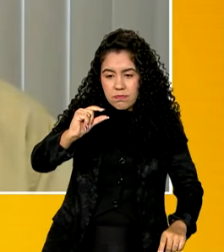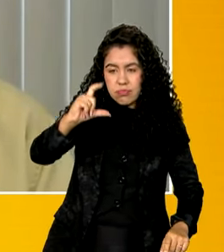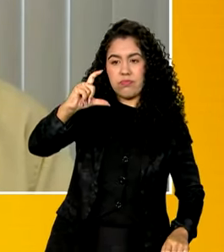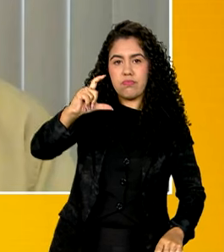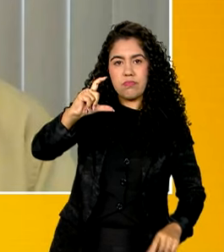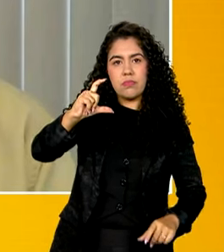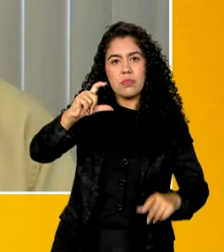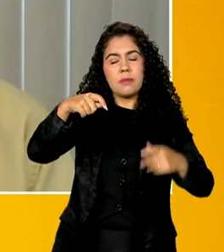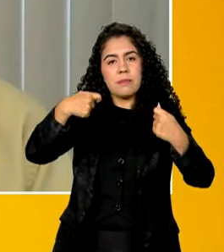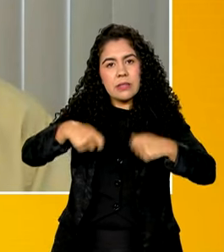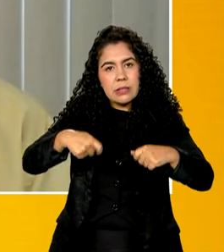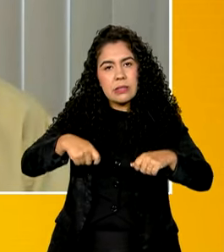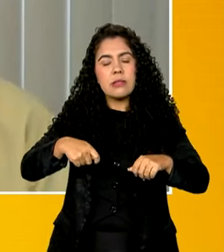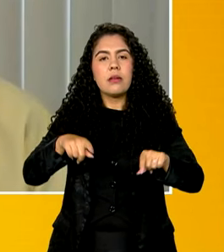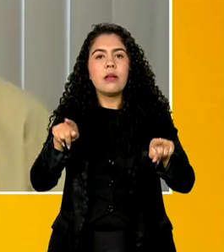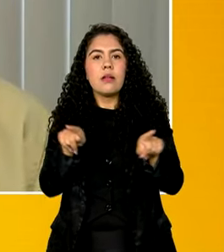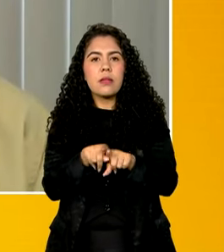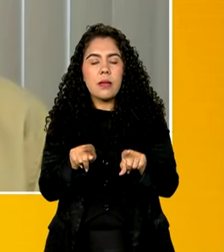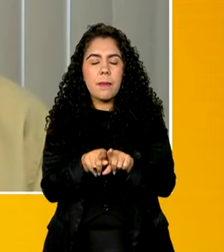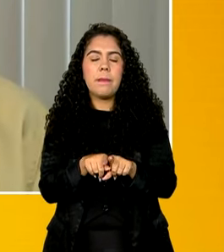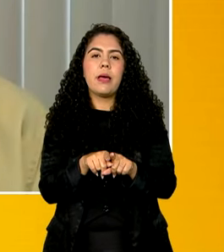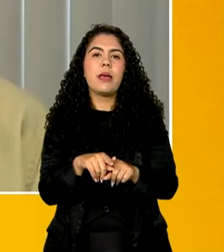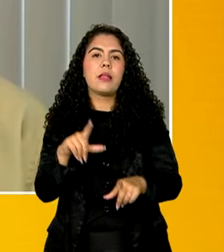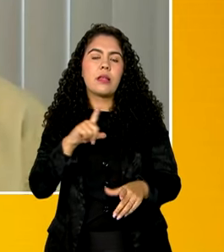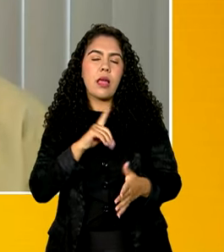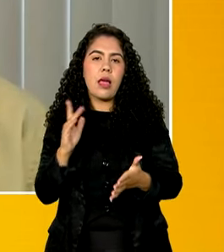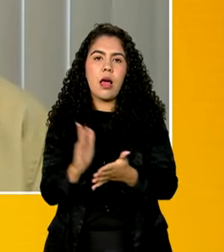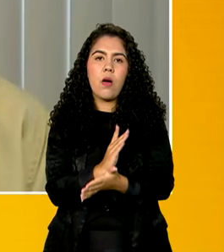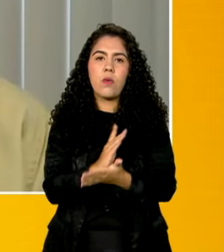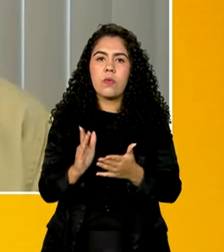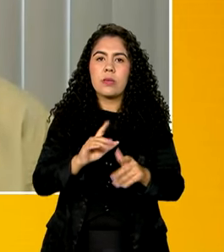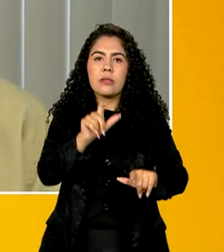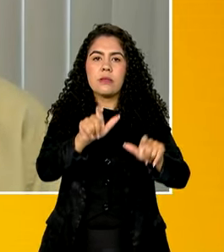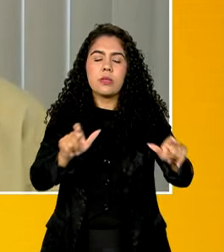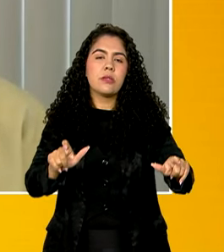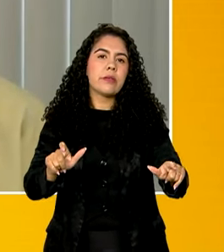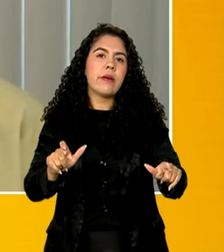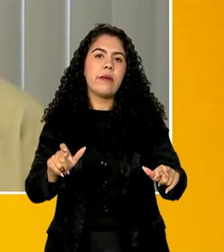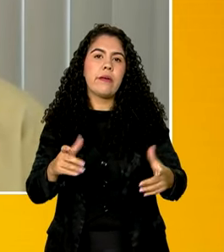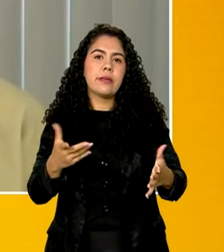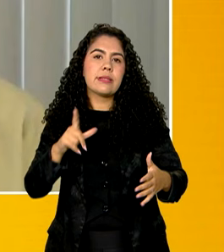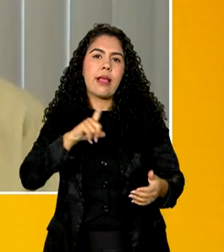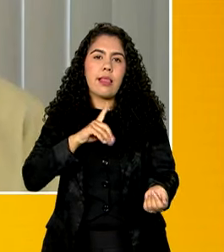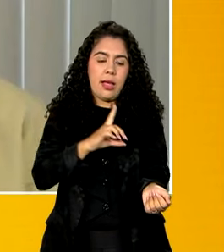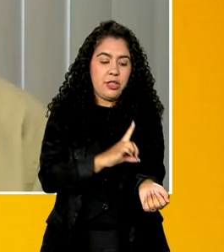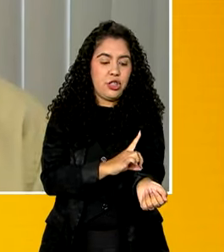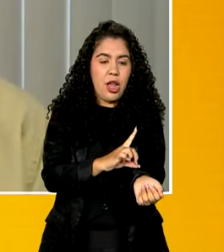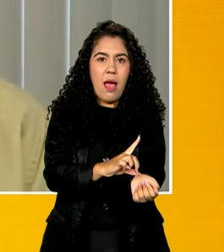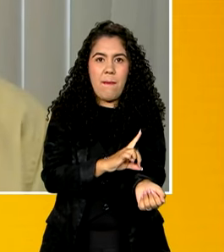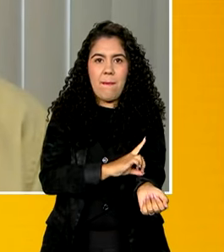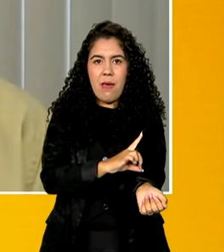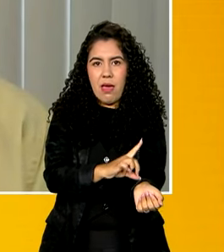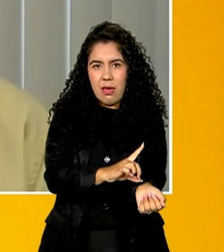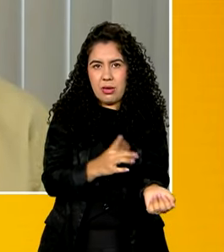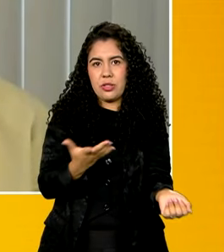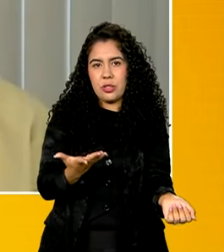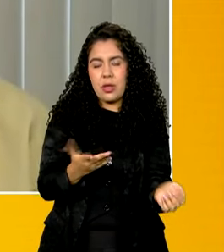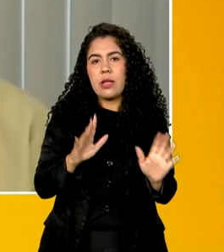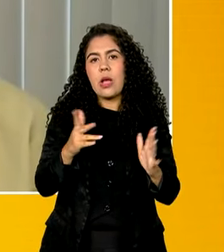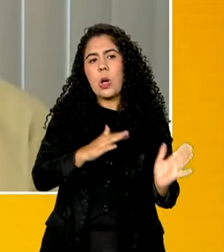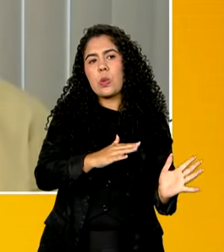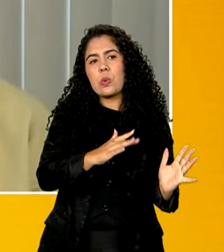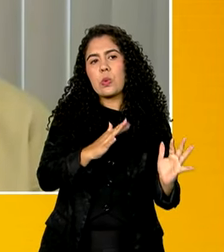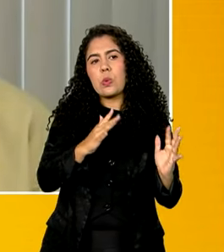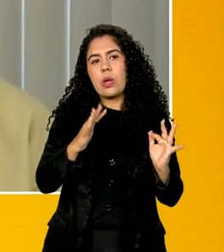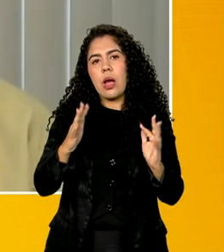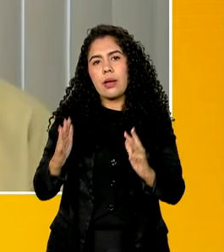prova ampliada, tem prova super ampliada, tem pessoas que têm, por exemplo, diabetes. Então, muitas vezes, durante a prova, eles